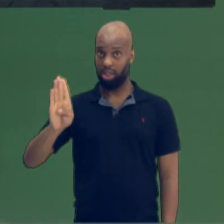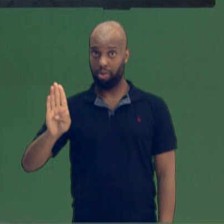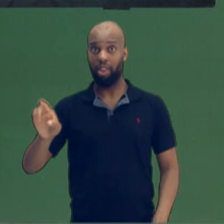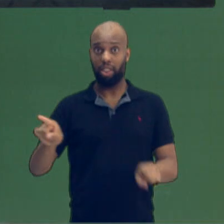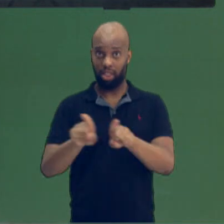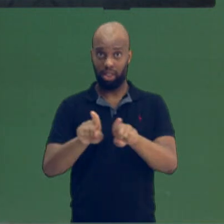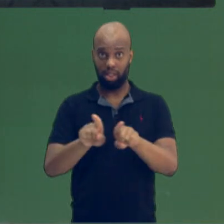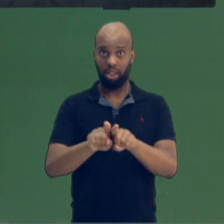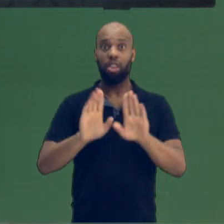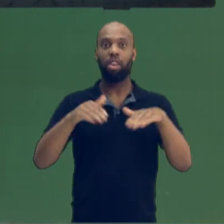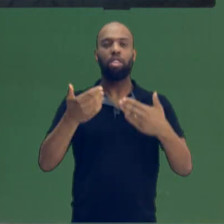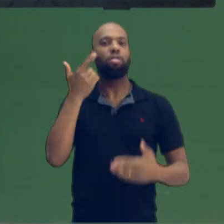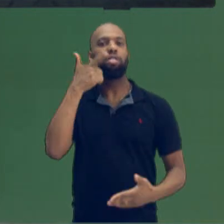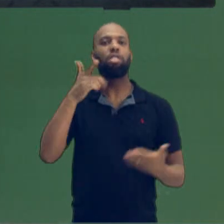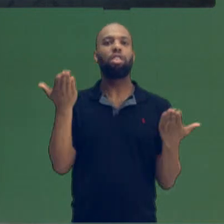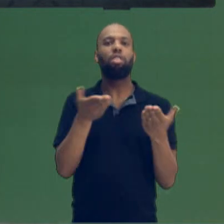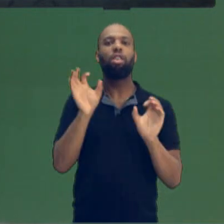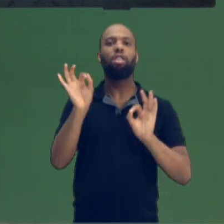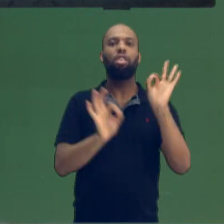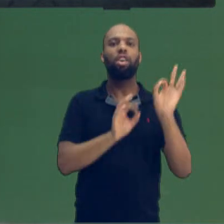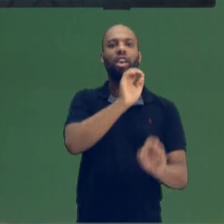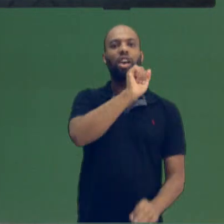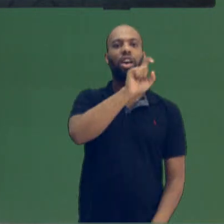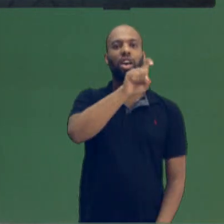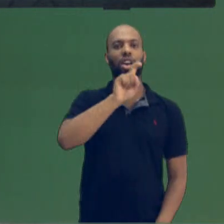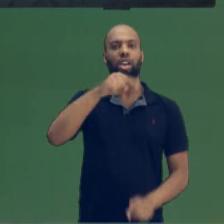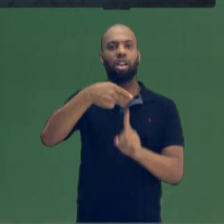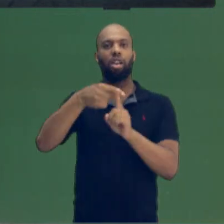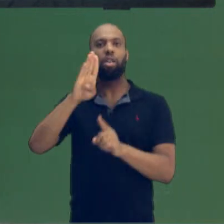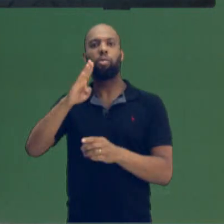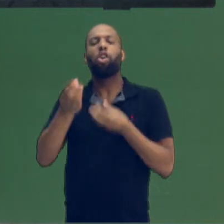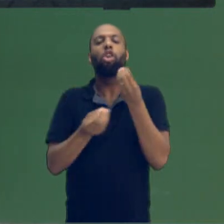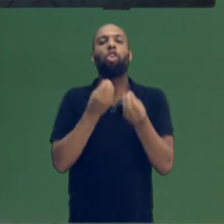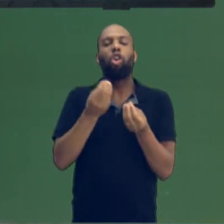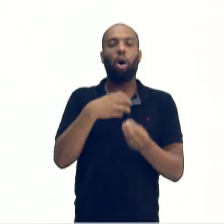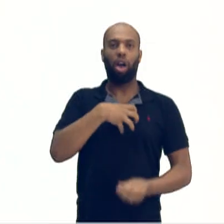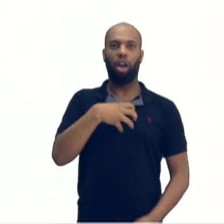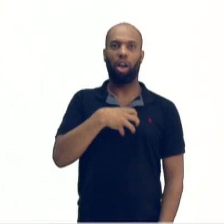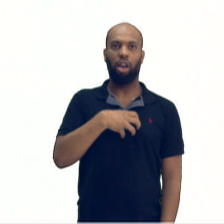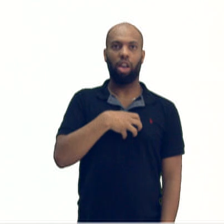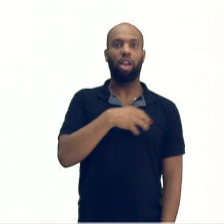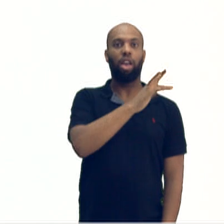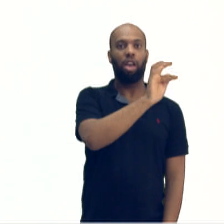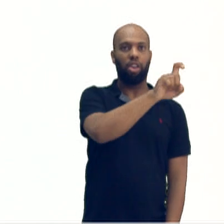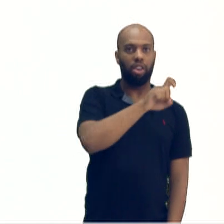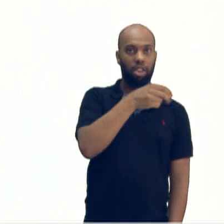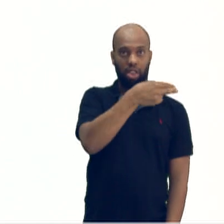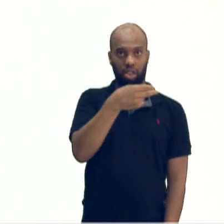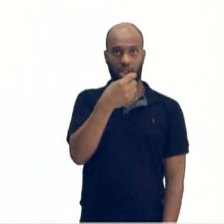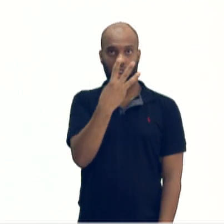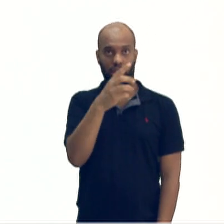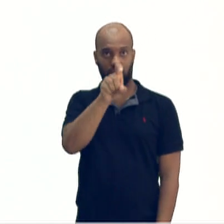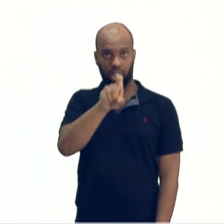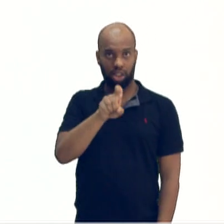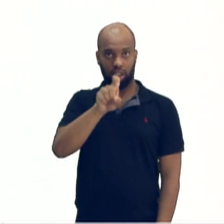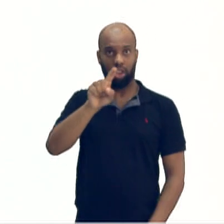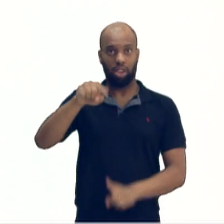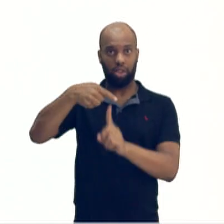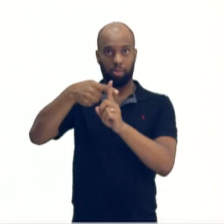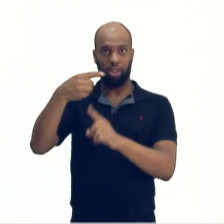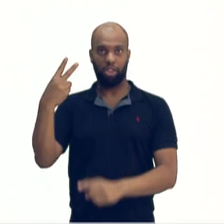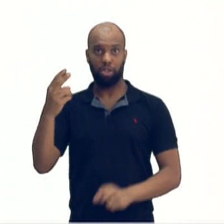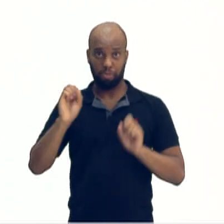termo constante, a gente consegue montar a nossa função. E a nossa função, então, fica f de x igual a 3x mais